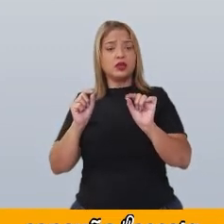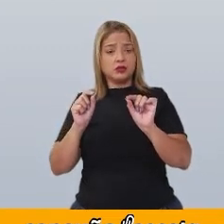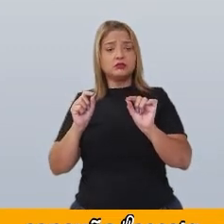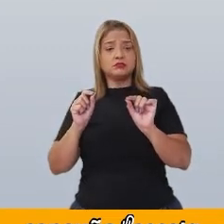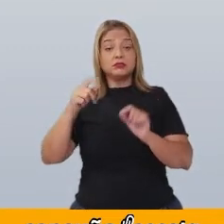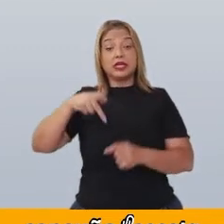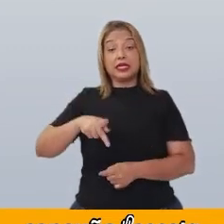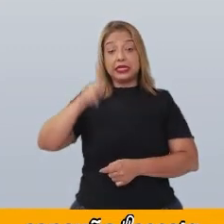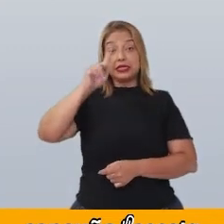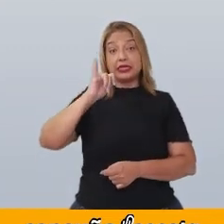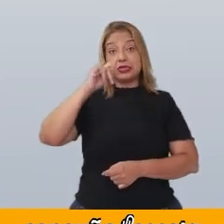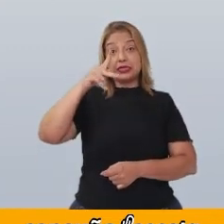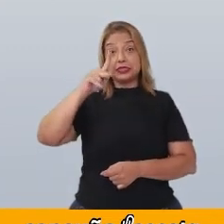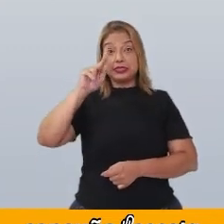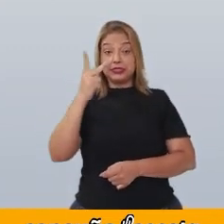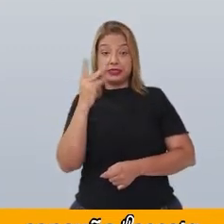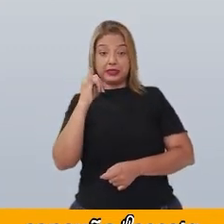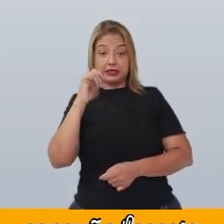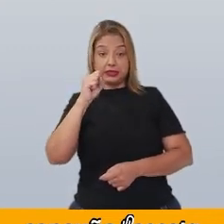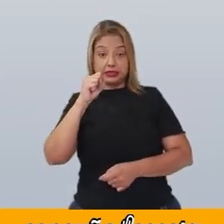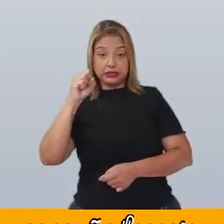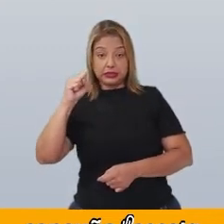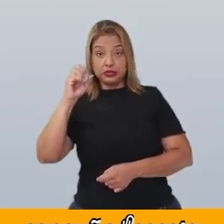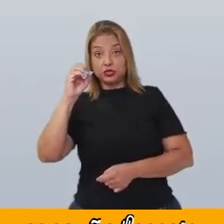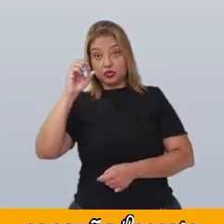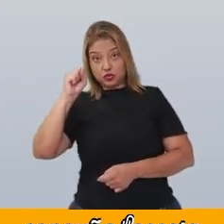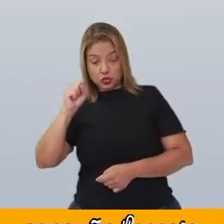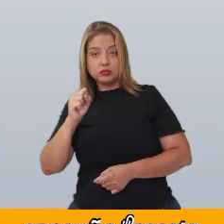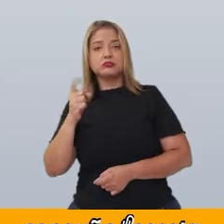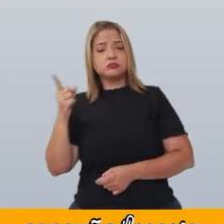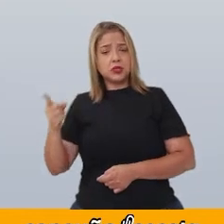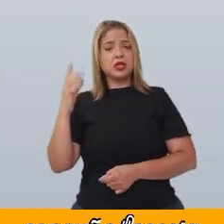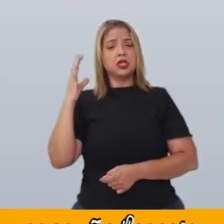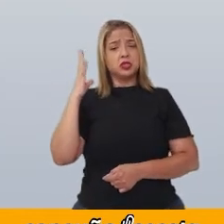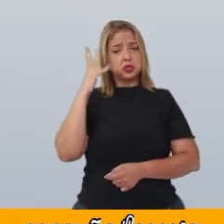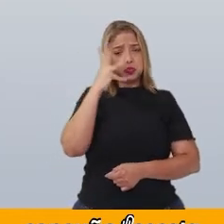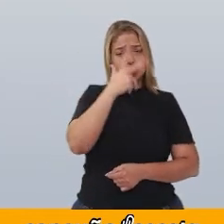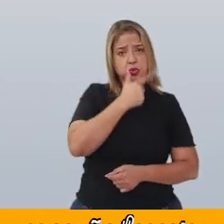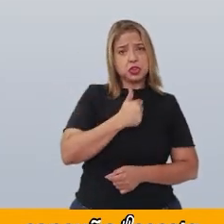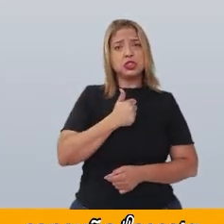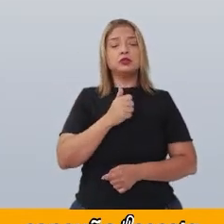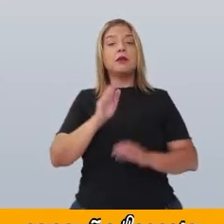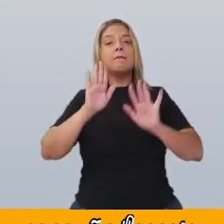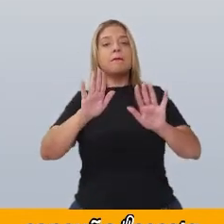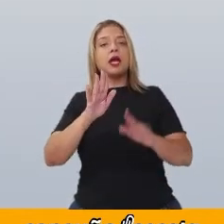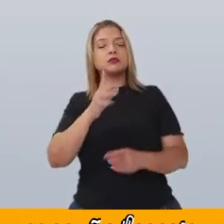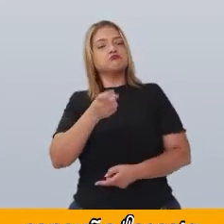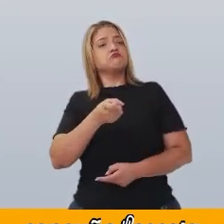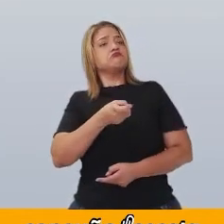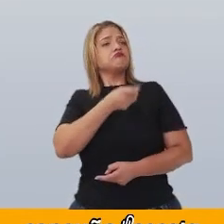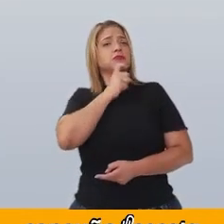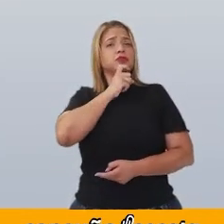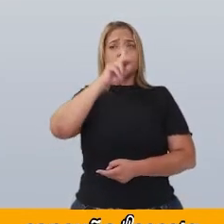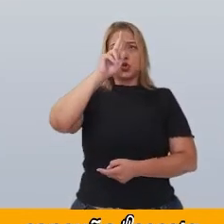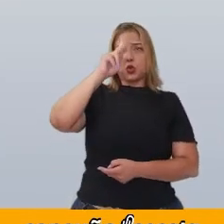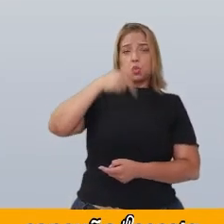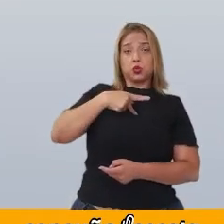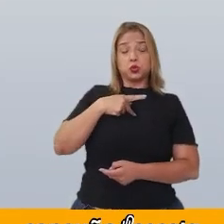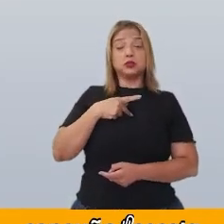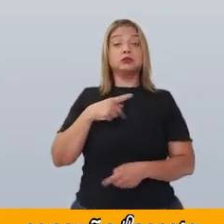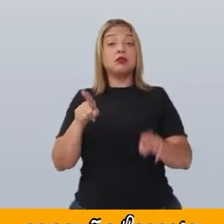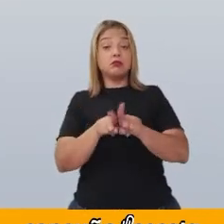lindo, tinha um modo frio e egoísta de ser, era muito convencido de